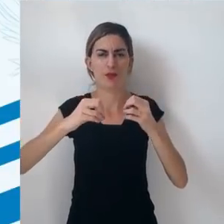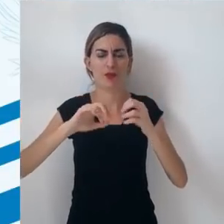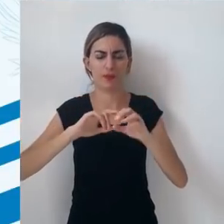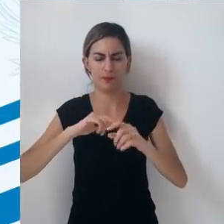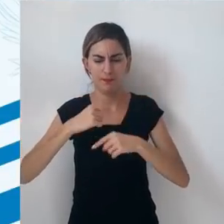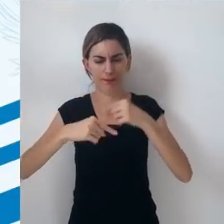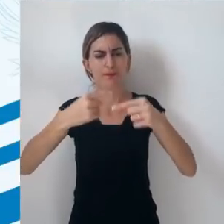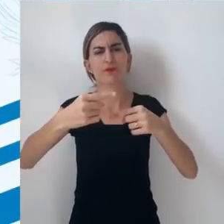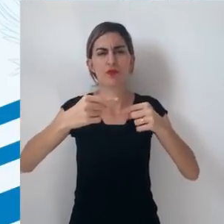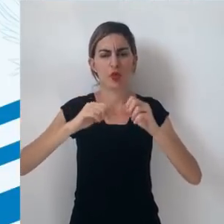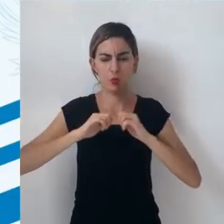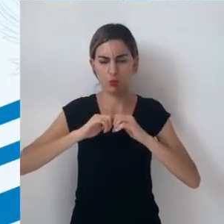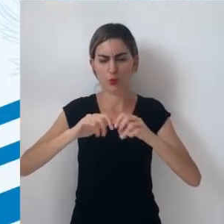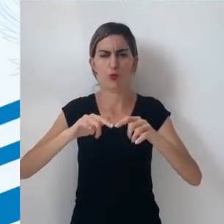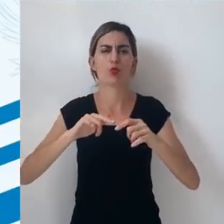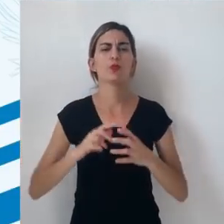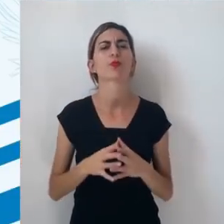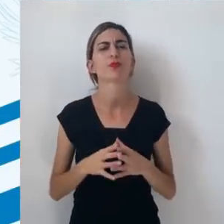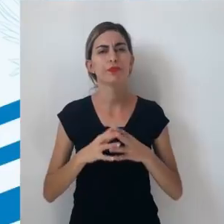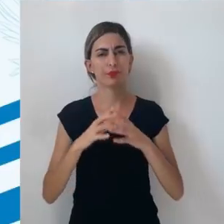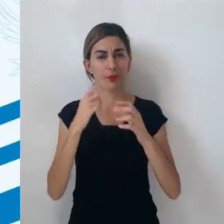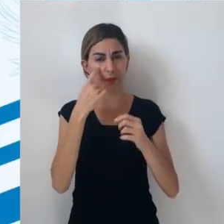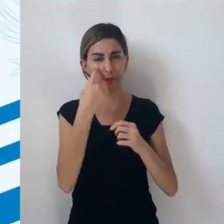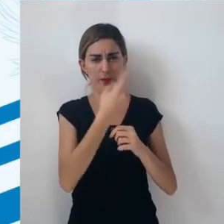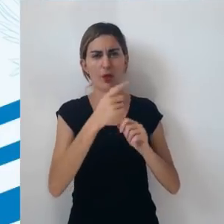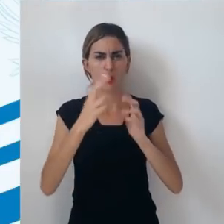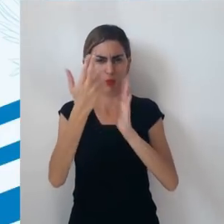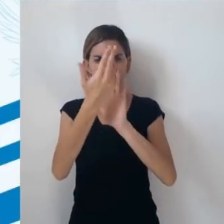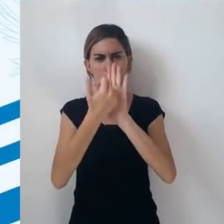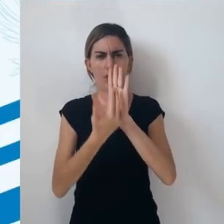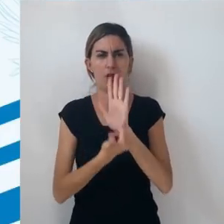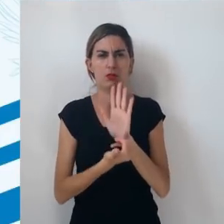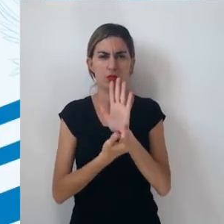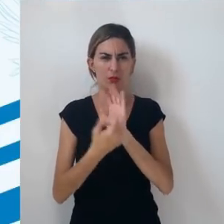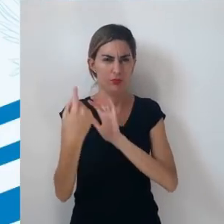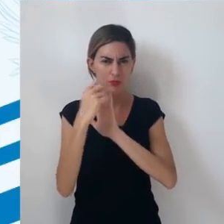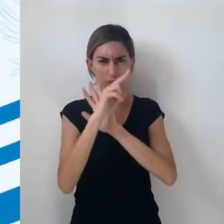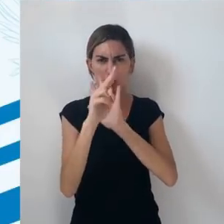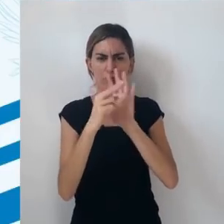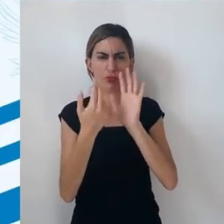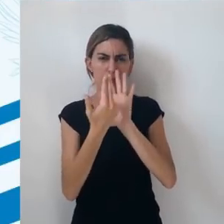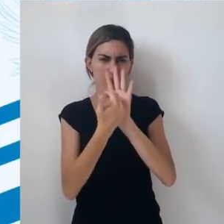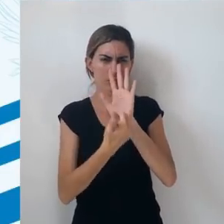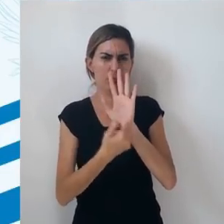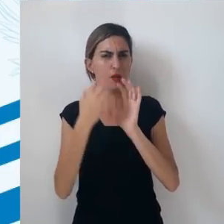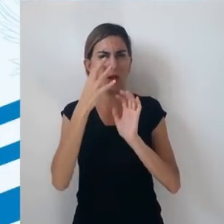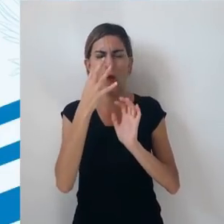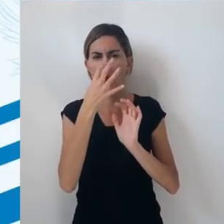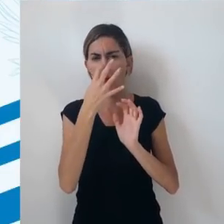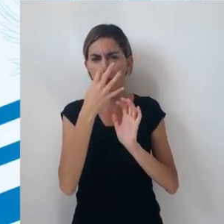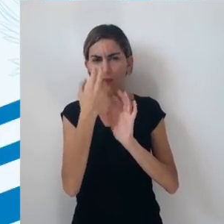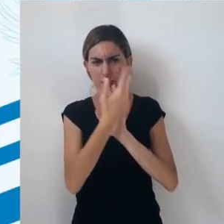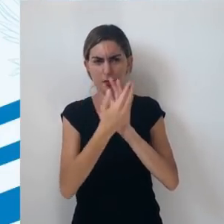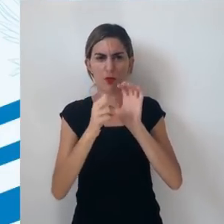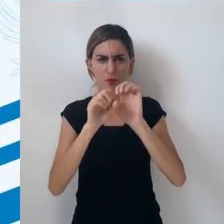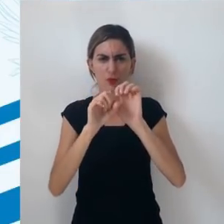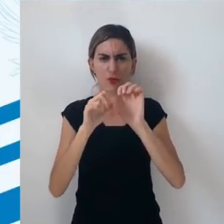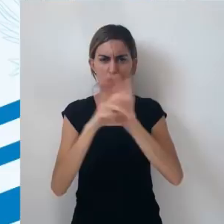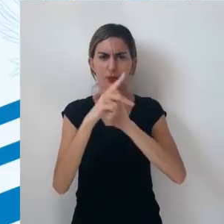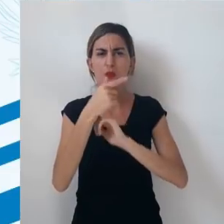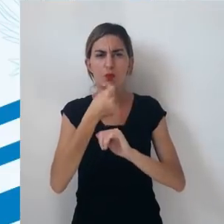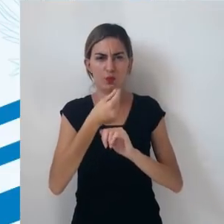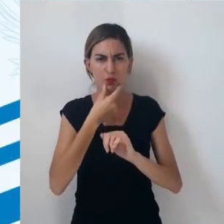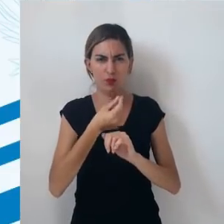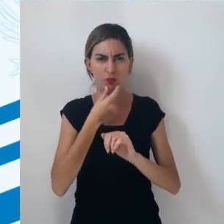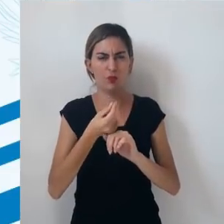reprodutoras ou células germinativas. Veja só, aluno, nessa imagem, observa só o